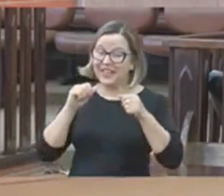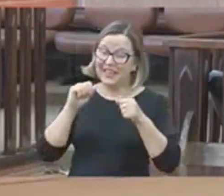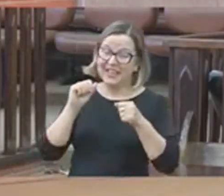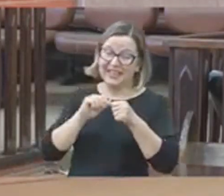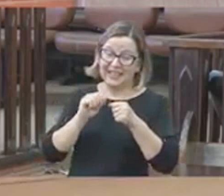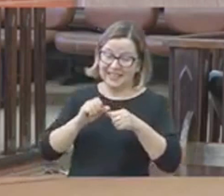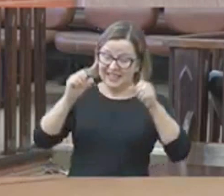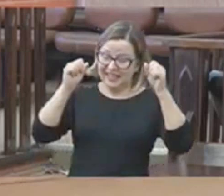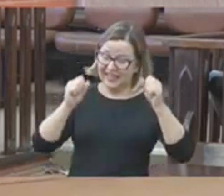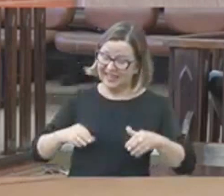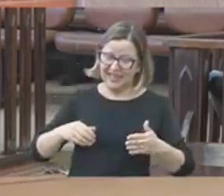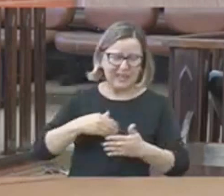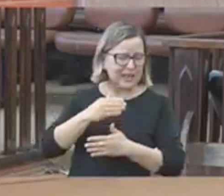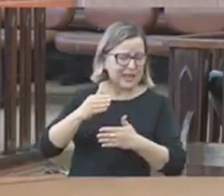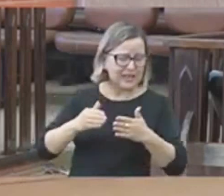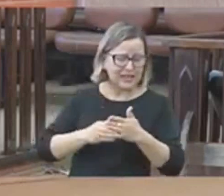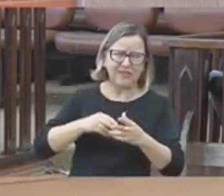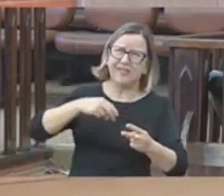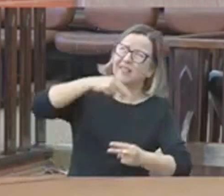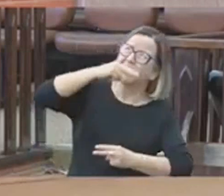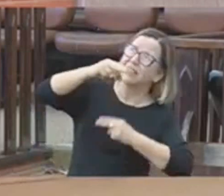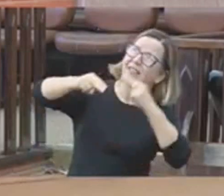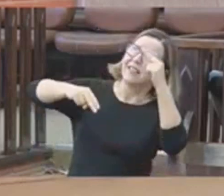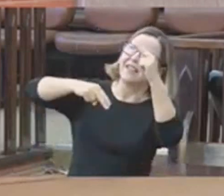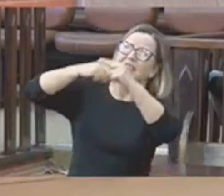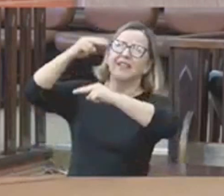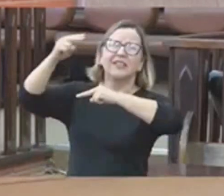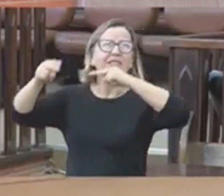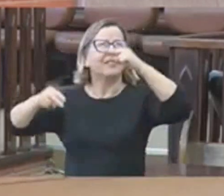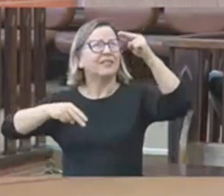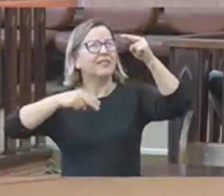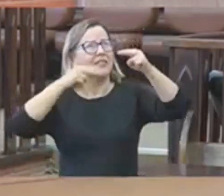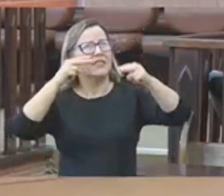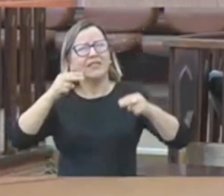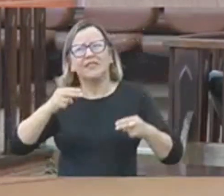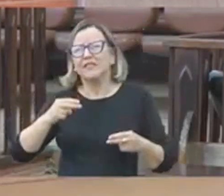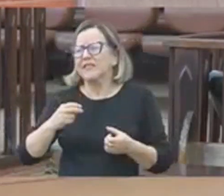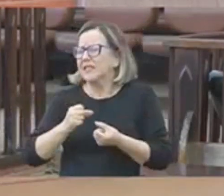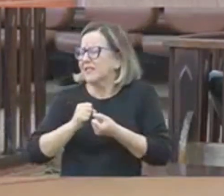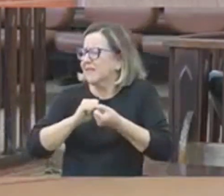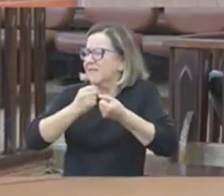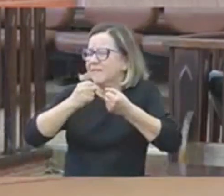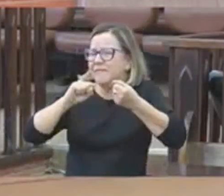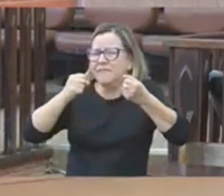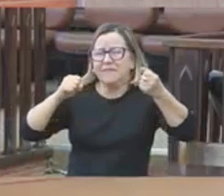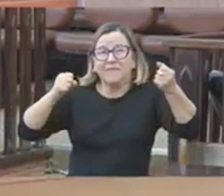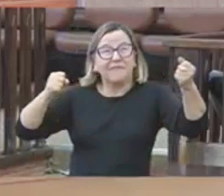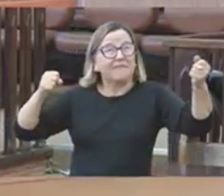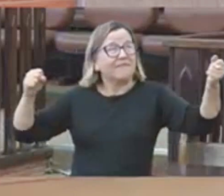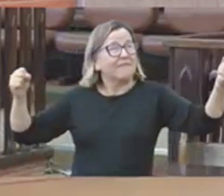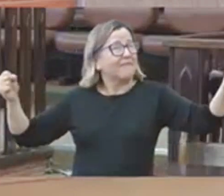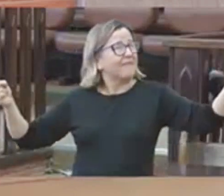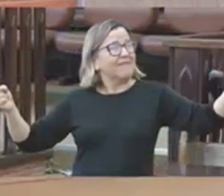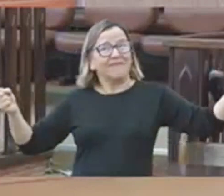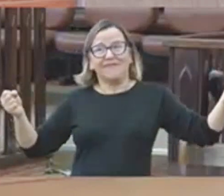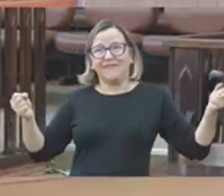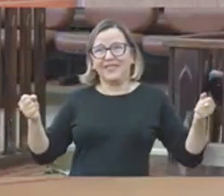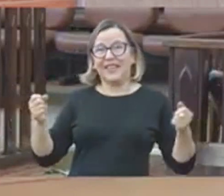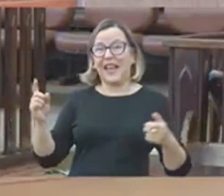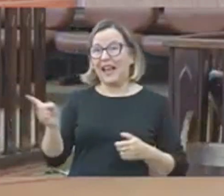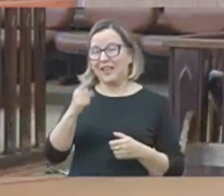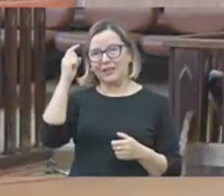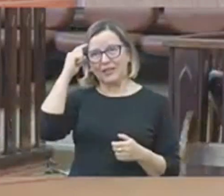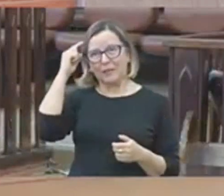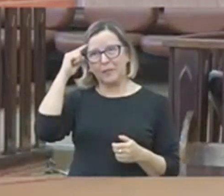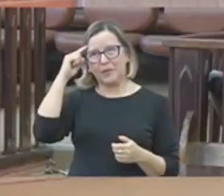nós conhecemos e desconhecemos também, é algo muito grande. A nossa mente humana não consegue vislumbrar tudo